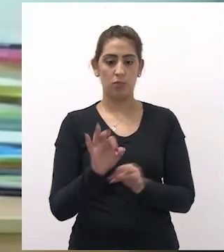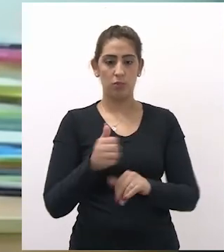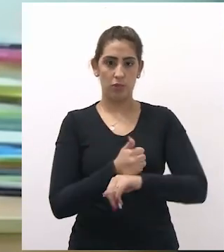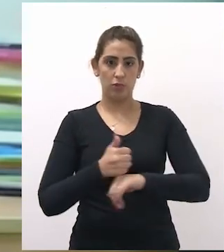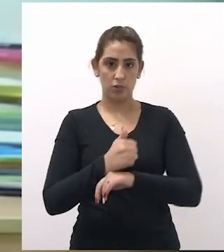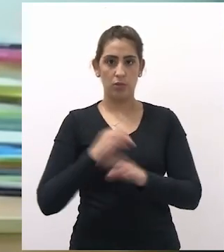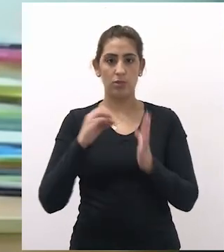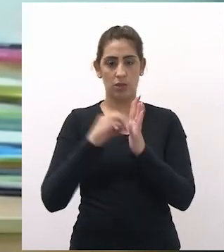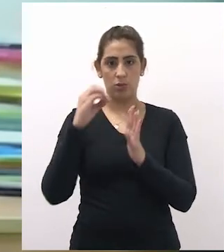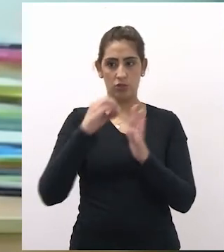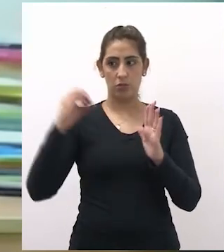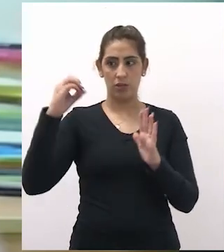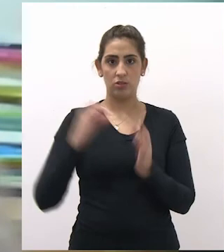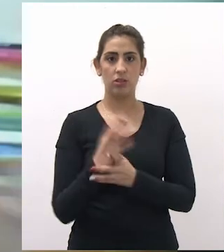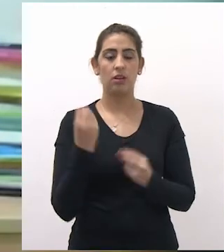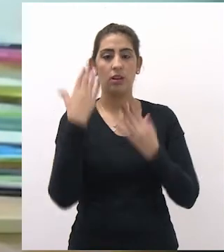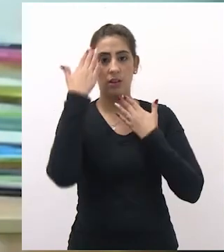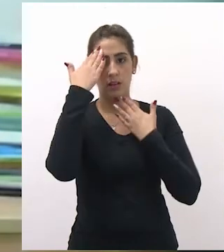de Mídias.